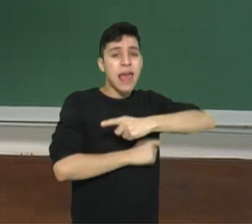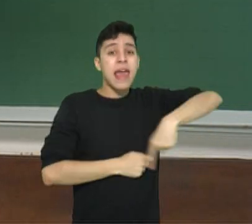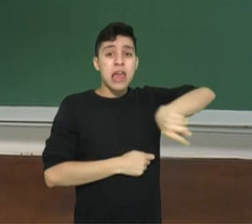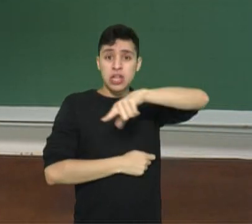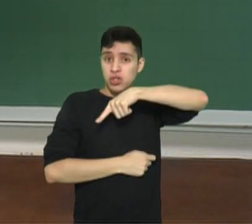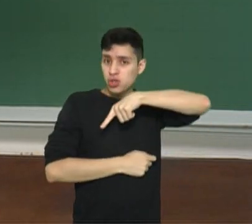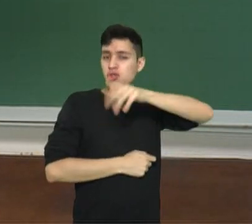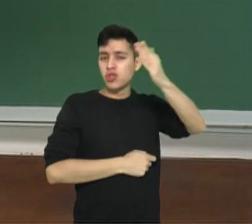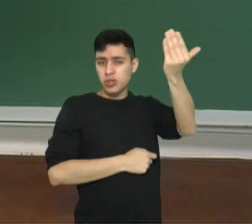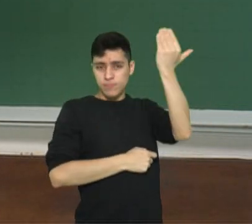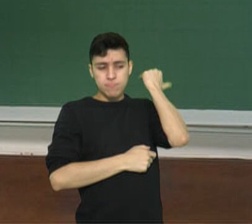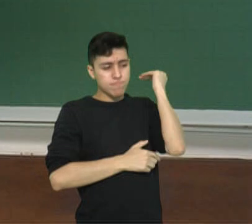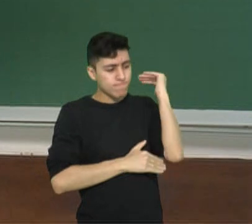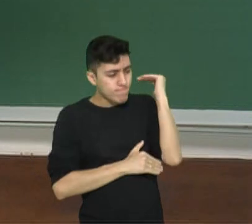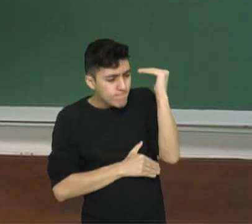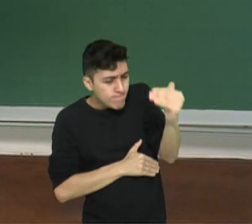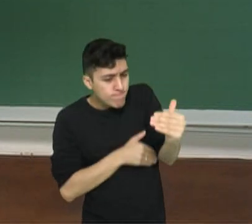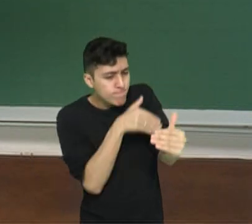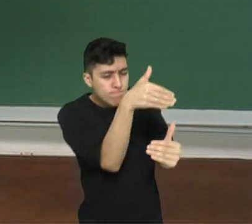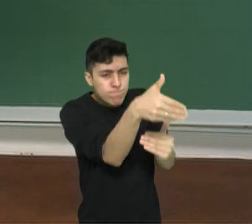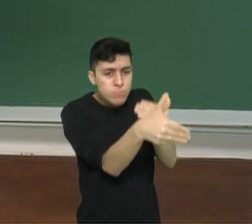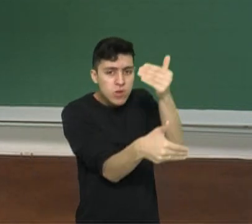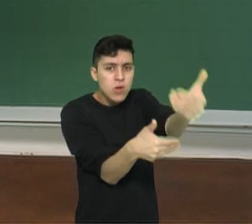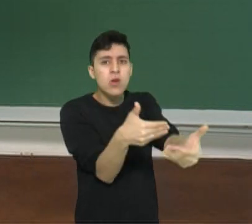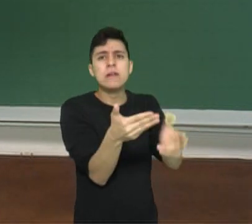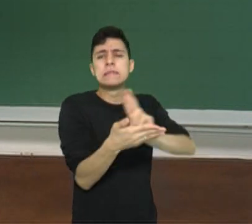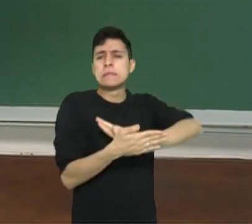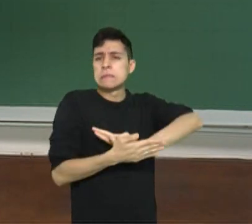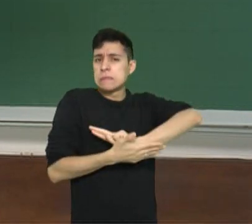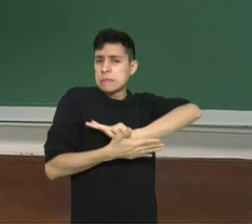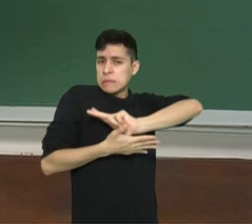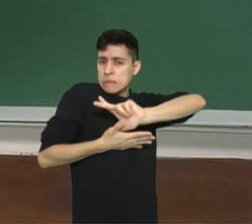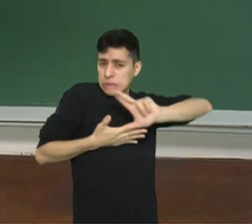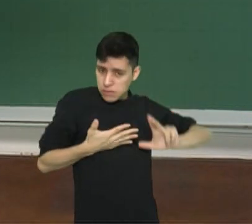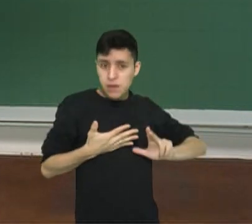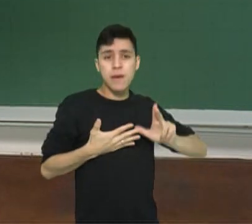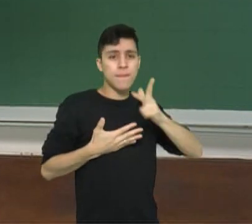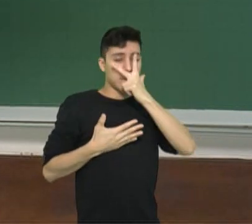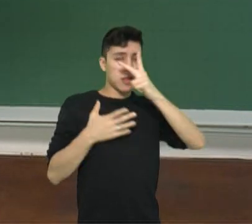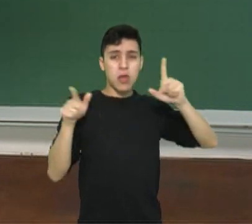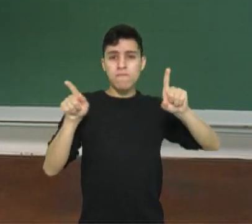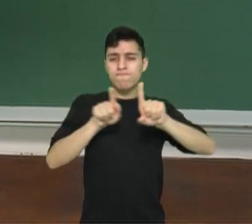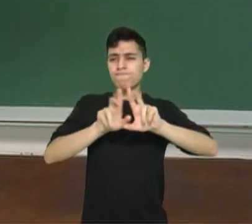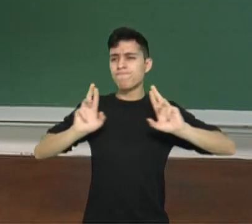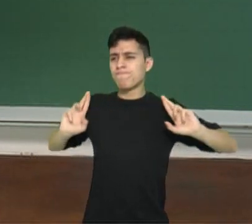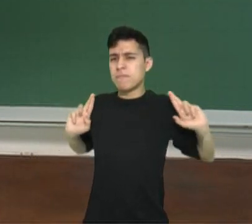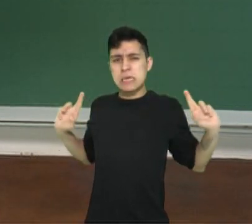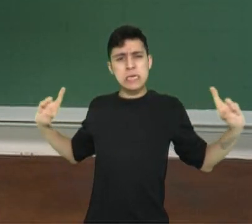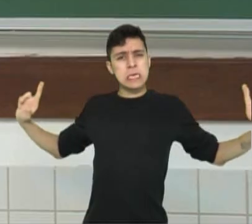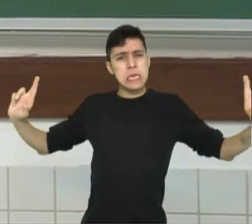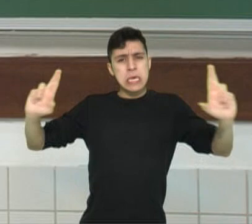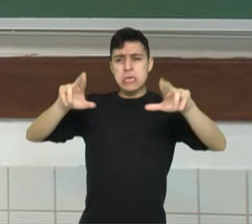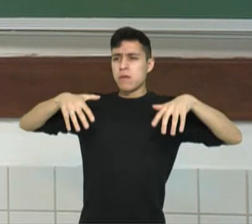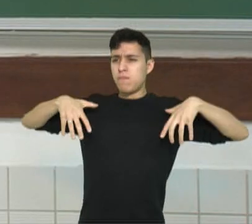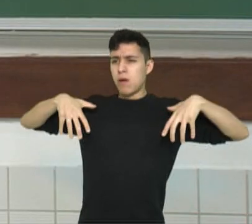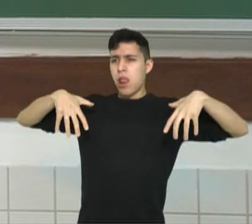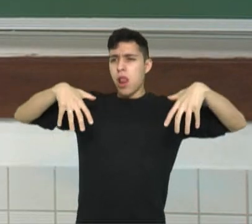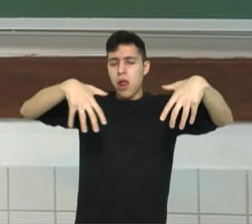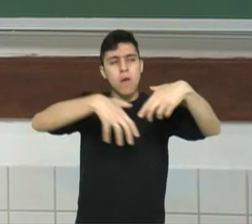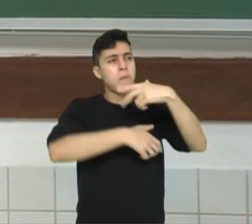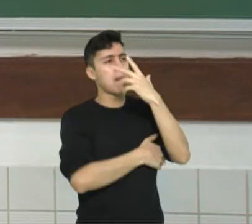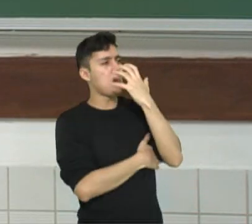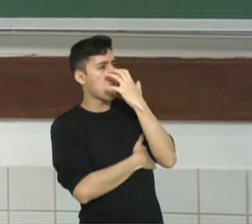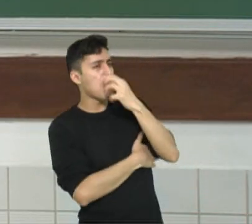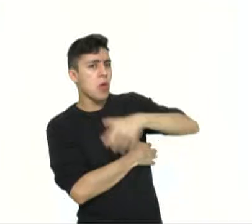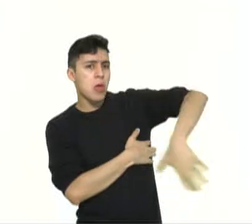desenvolviam, muitas dessas, aliás, já tinham desenvolvimento de impérios, né? Em algumas dessas